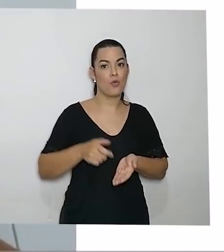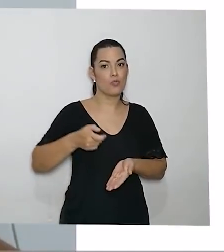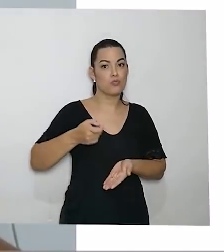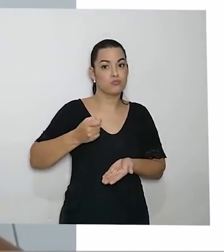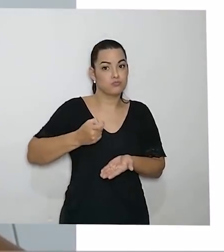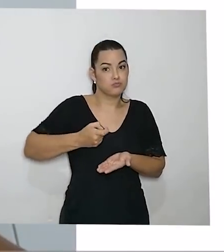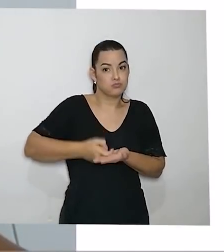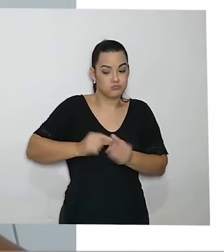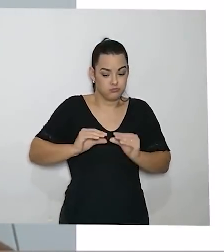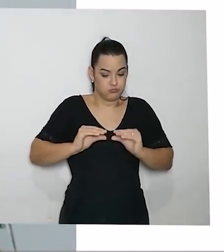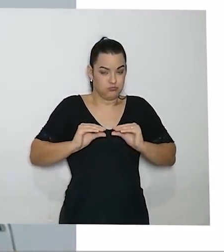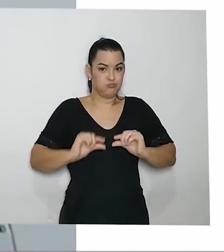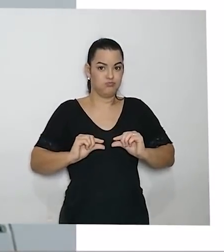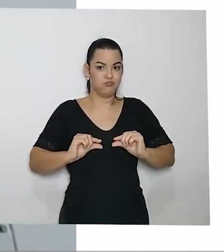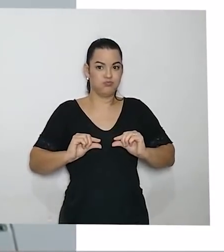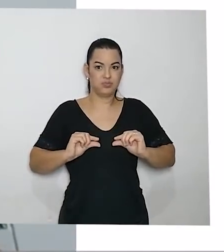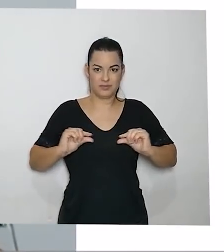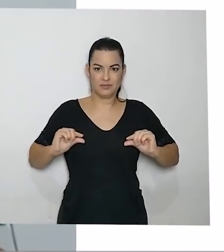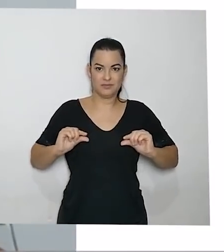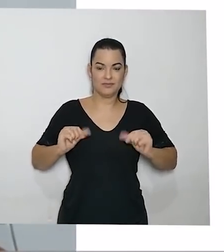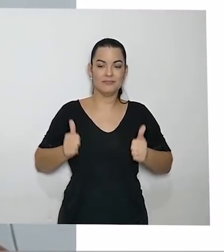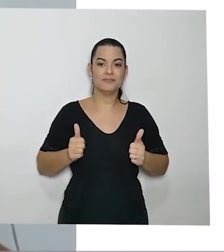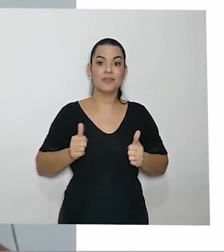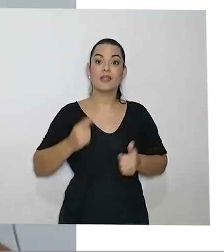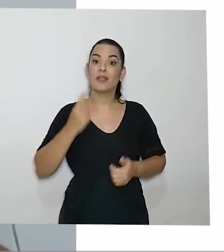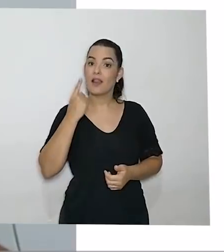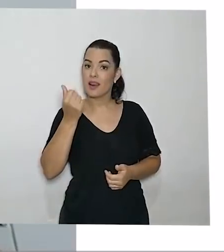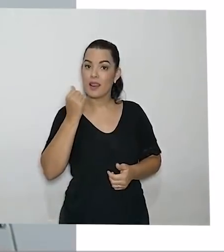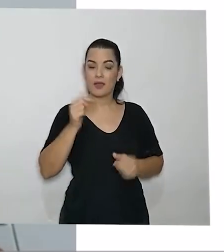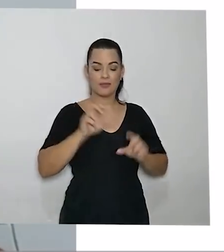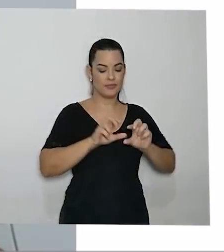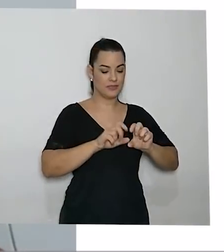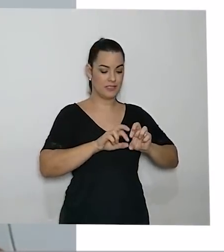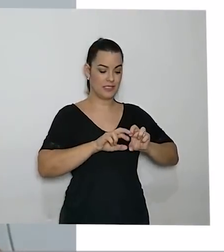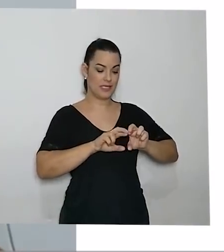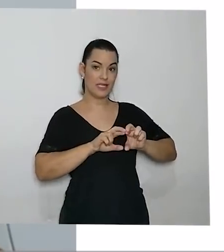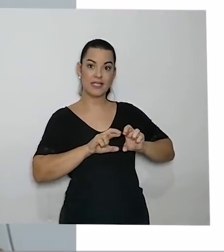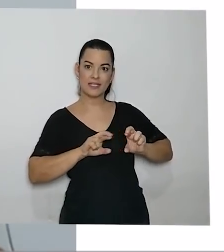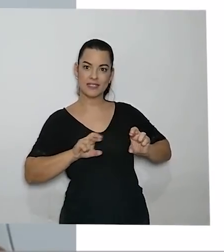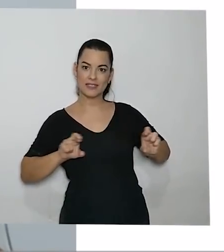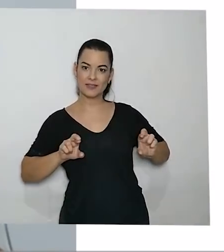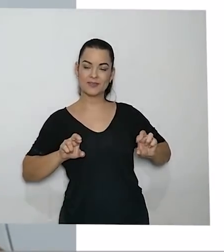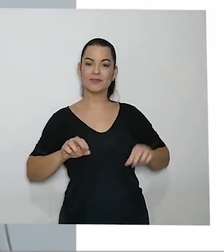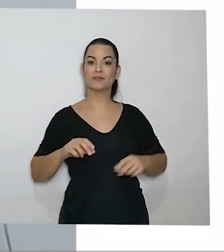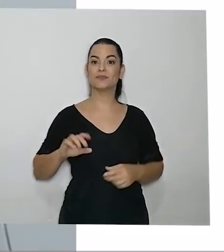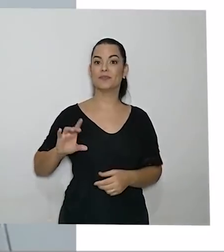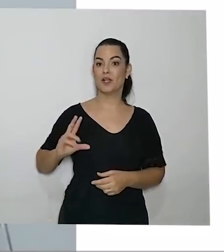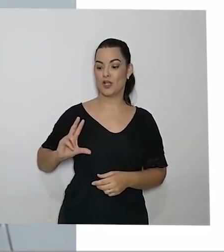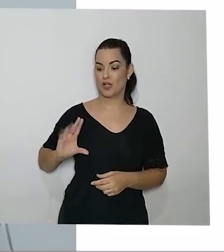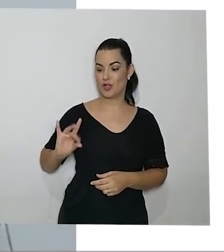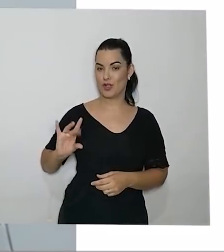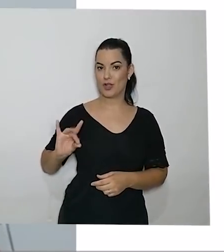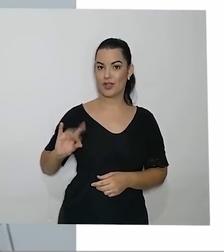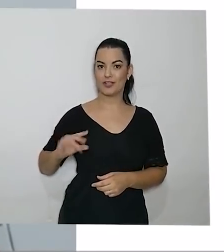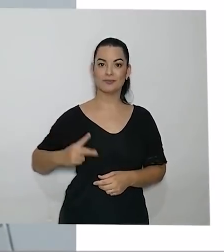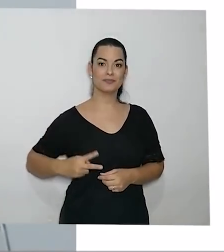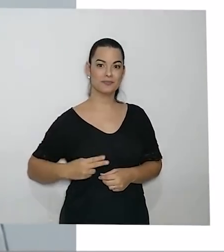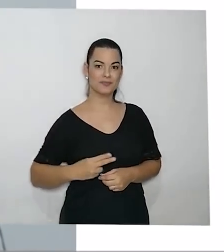papelão, tá? Lápis de escrever, régua, tesoura e